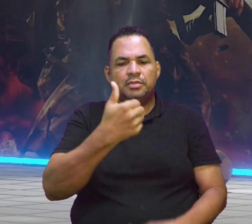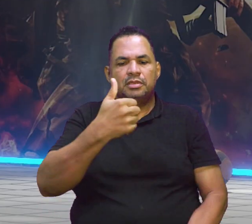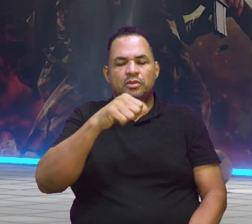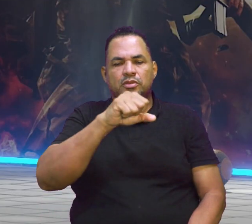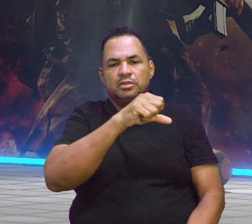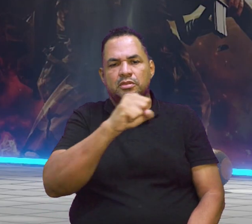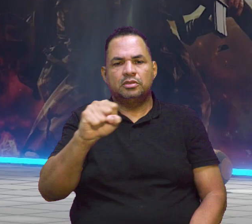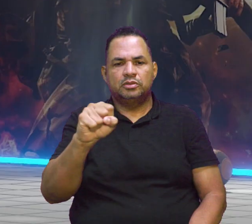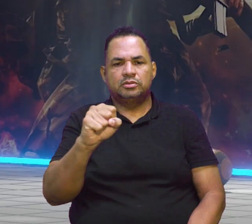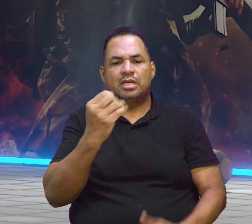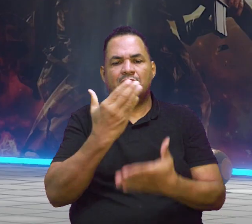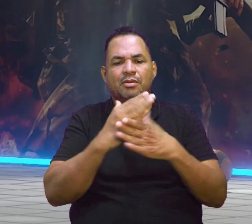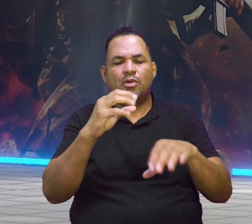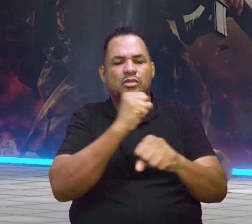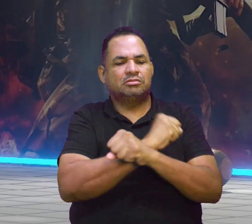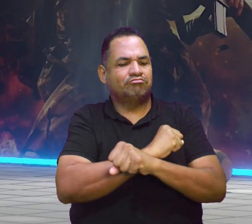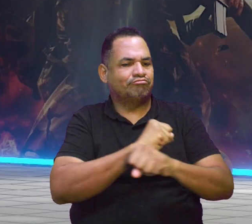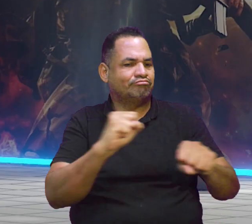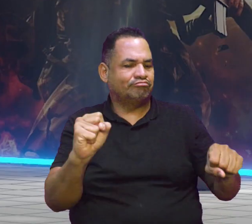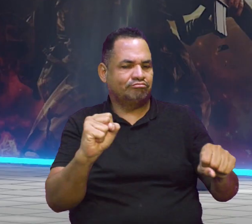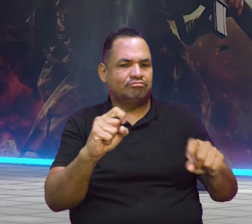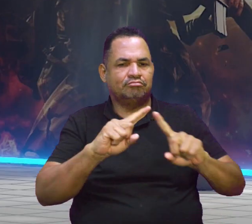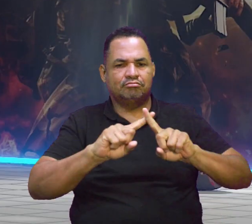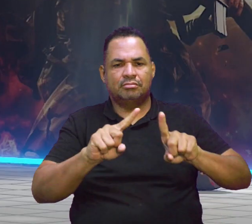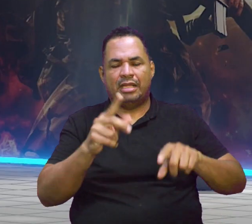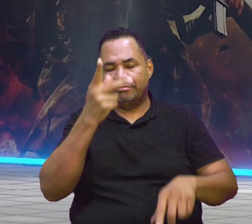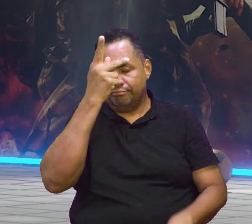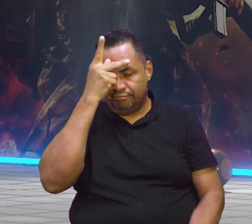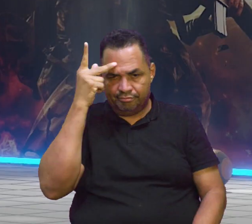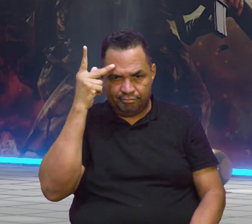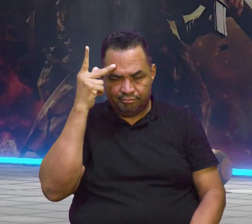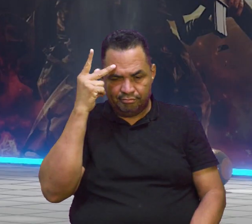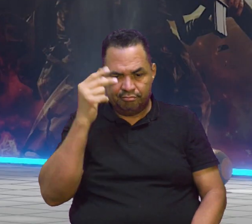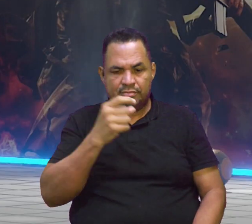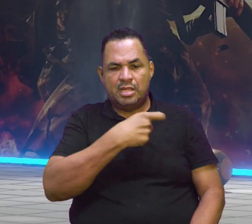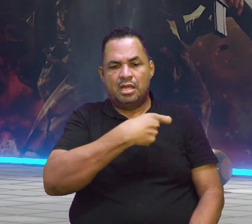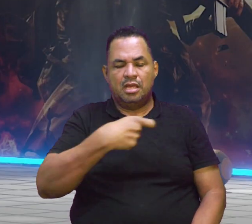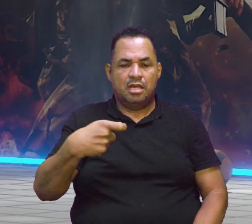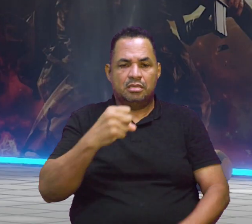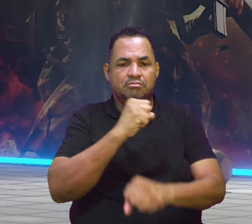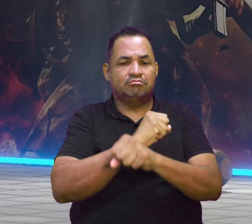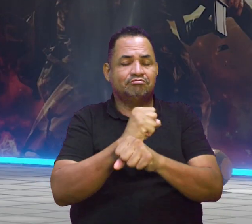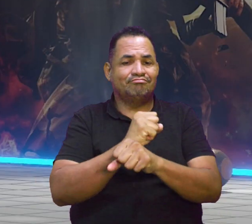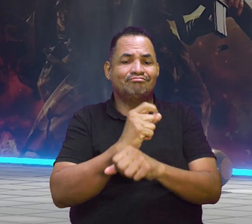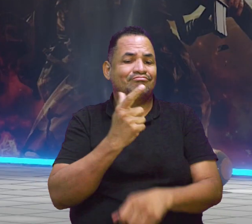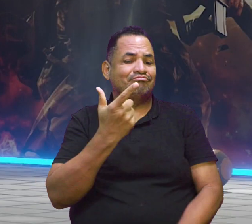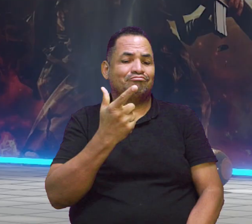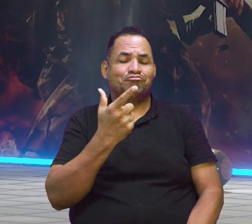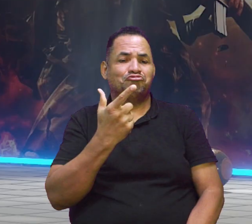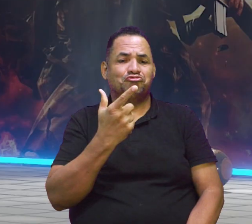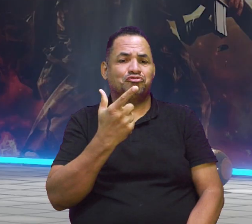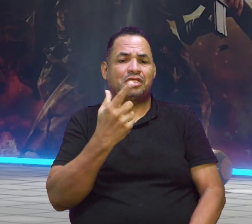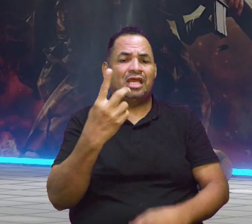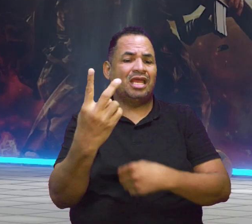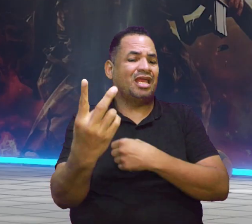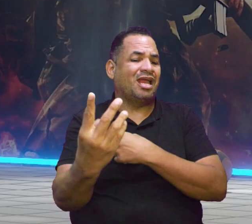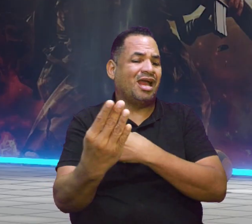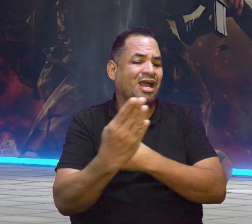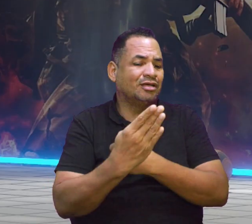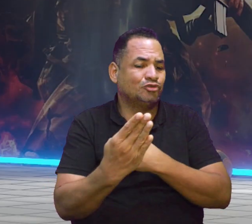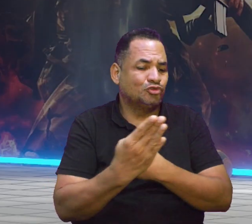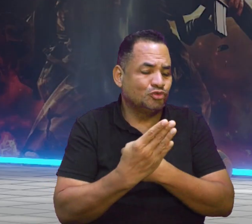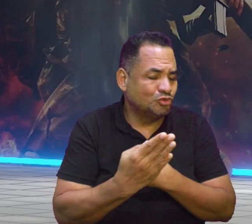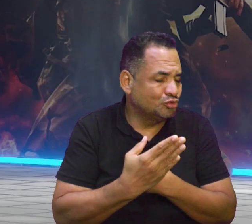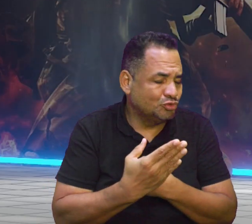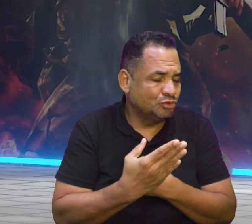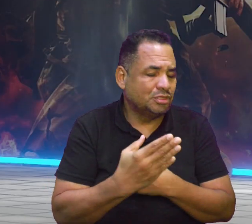Brasil. Só que essas pessoas ex-escravas, elas não vão receber uma atenção especial do governo. O governo